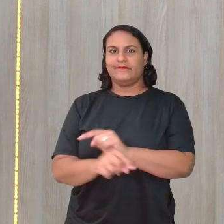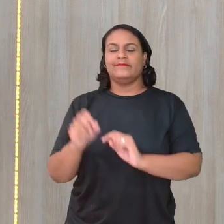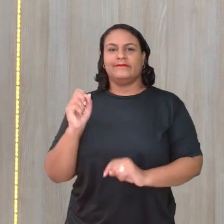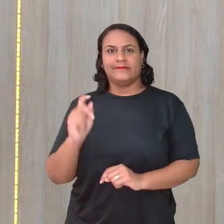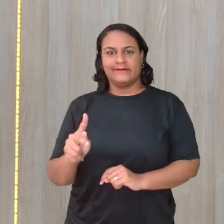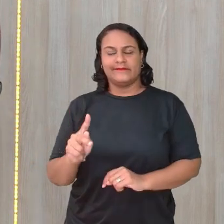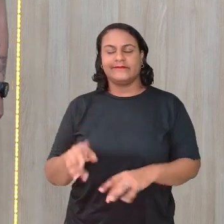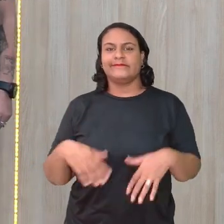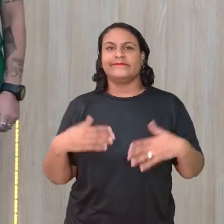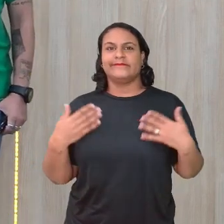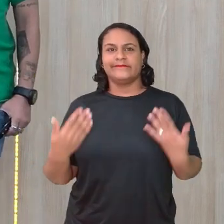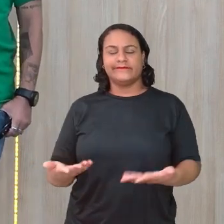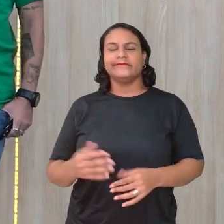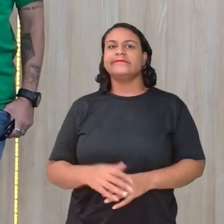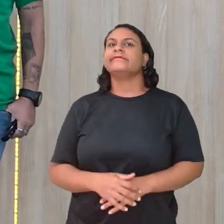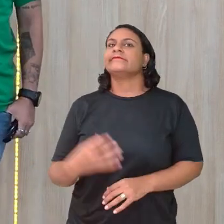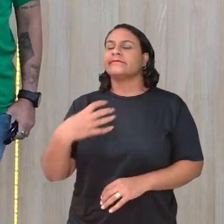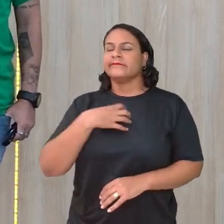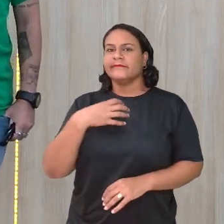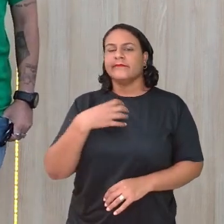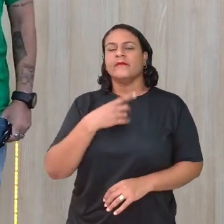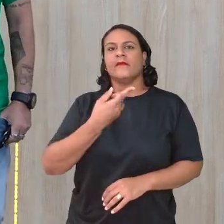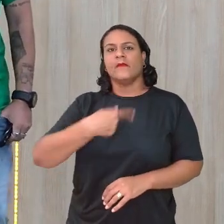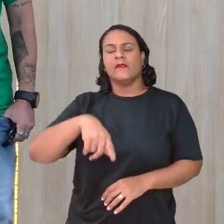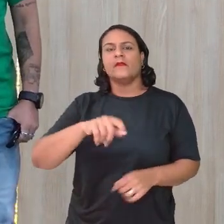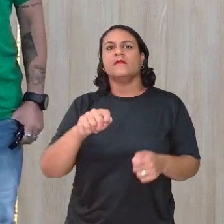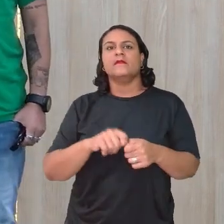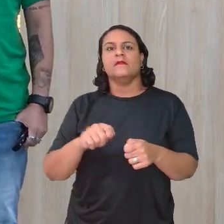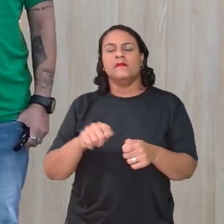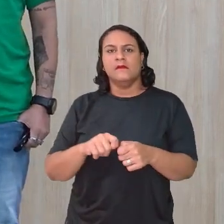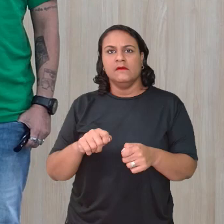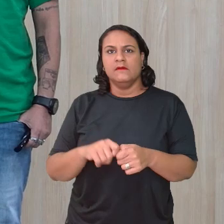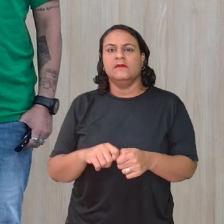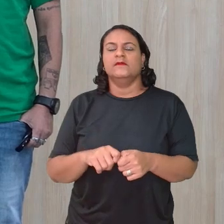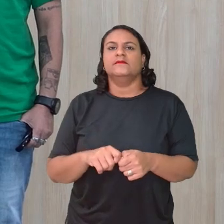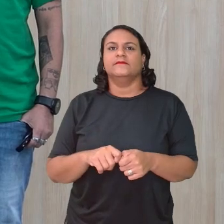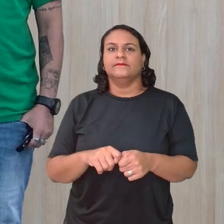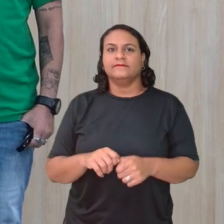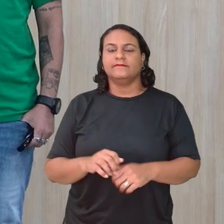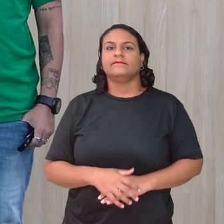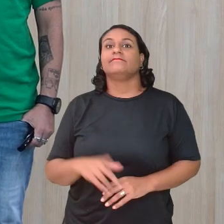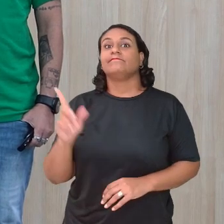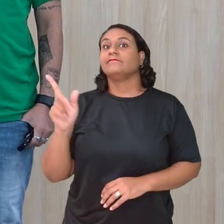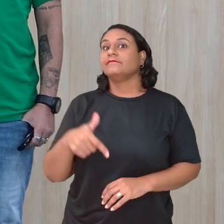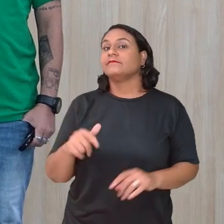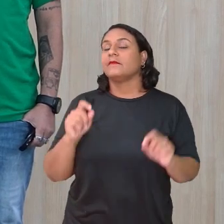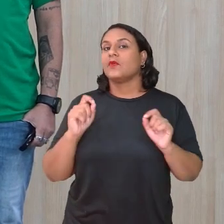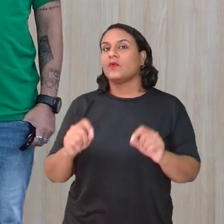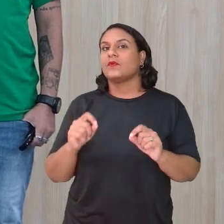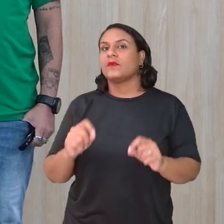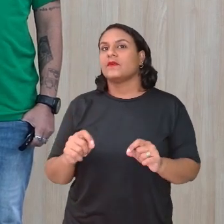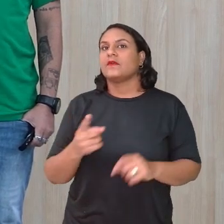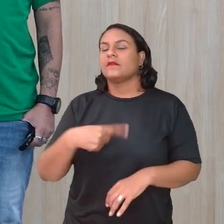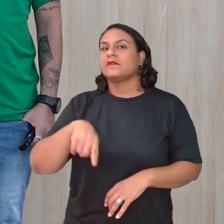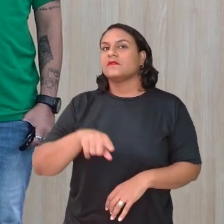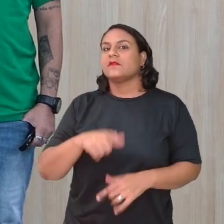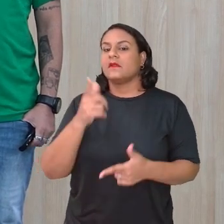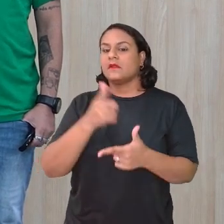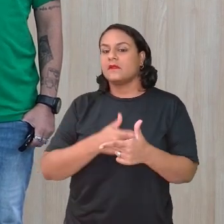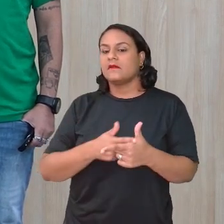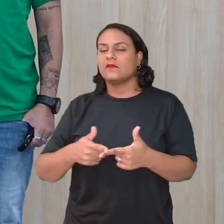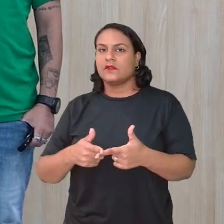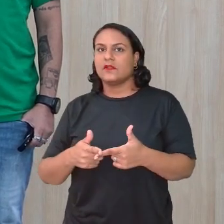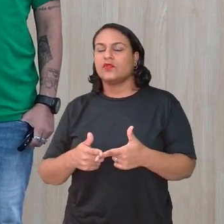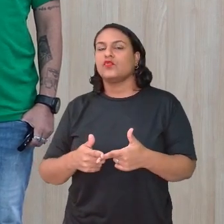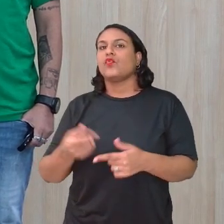certo? Então, uma maneira de você fazer isso, uma forma que você tem de fazer isso é você, dividindo o número de